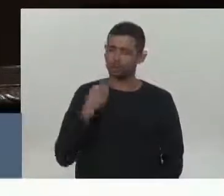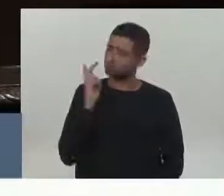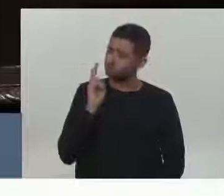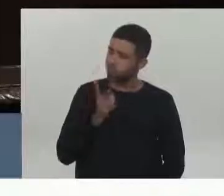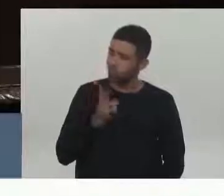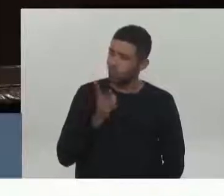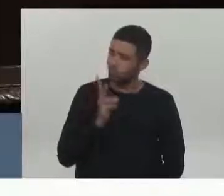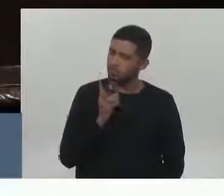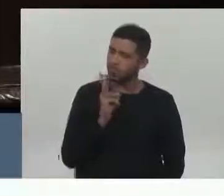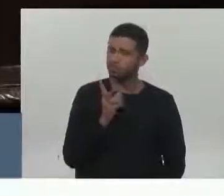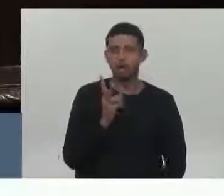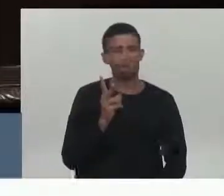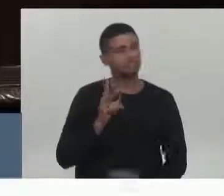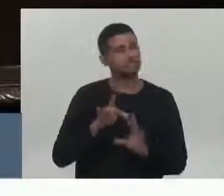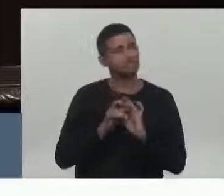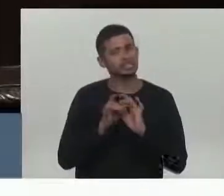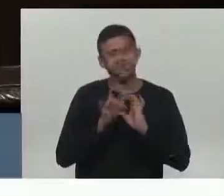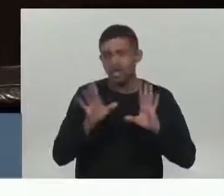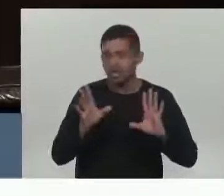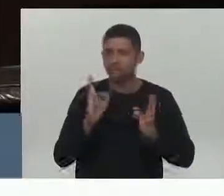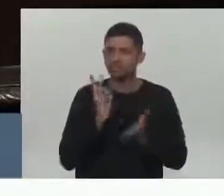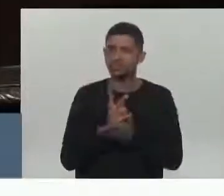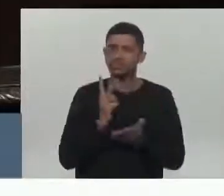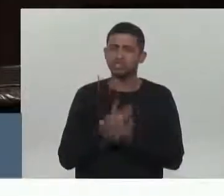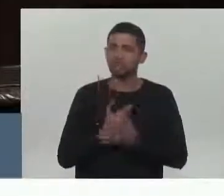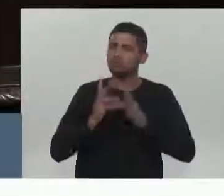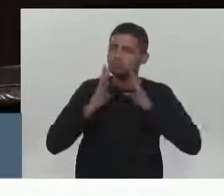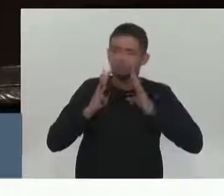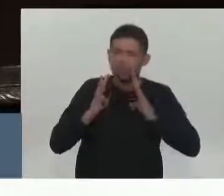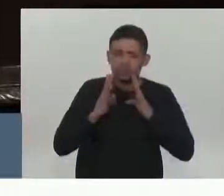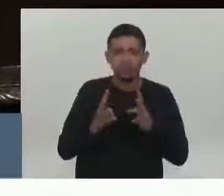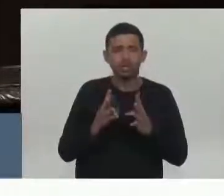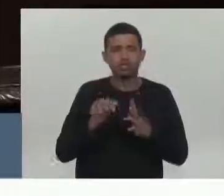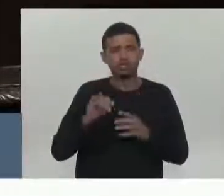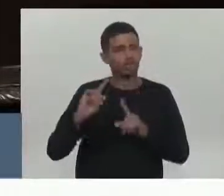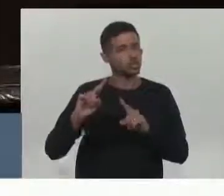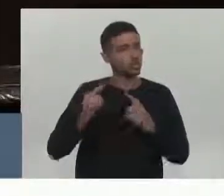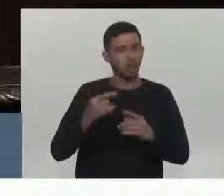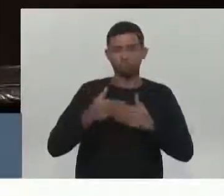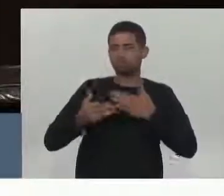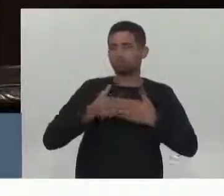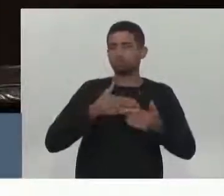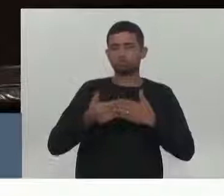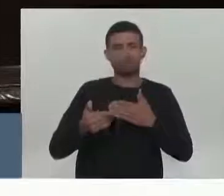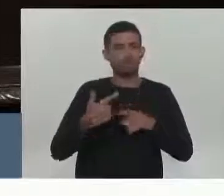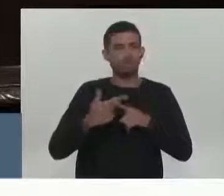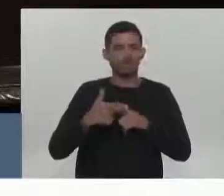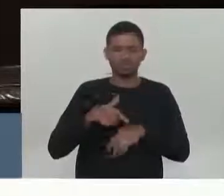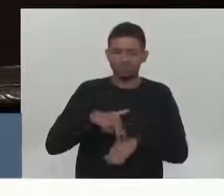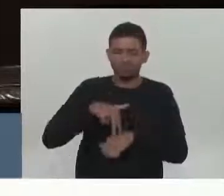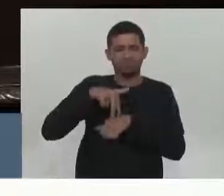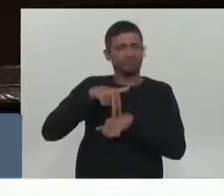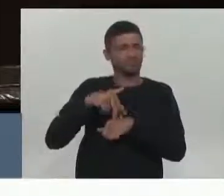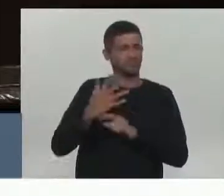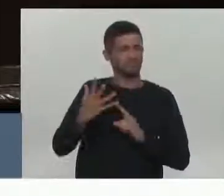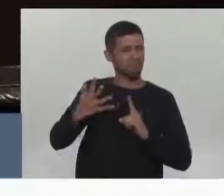profundamente abertos a atender a oposição, que tem subido aqui no plenário,